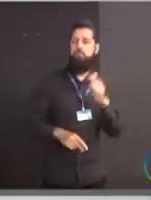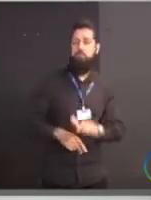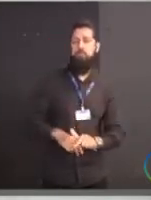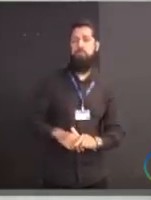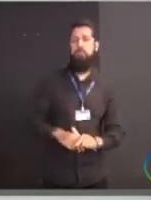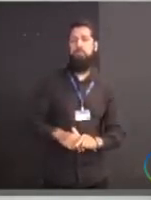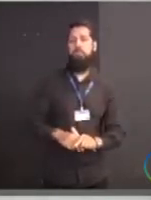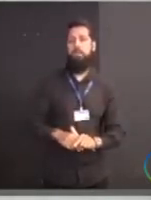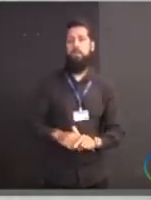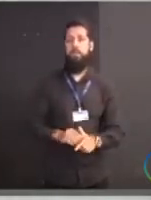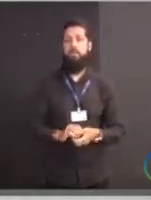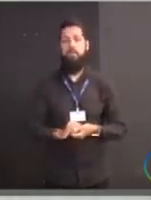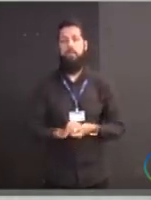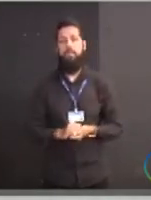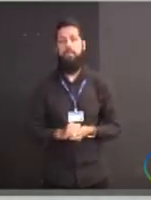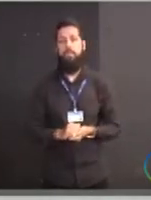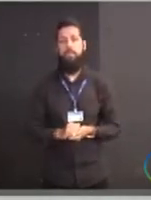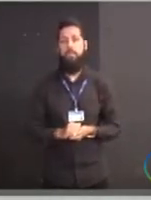relacionamento humano.